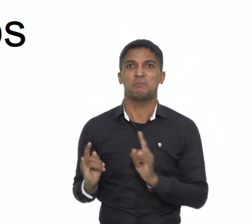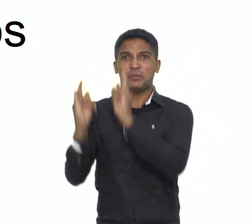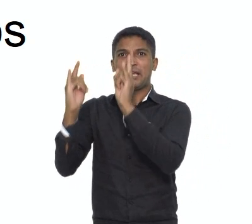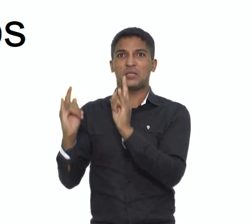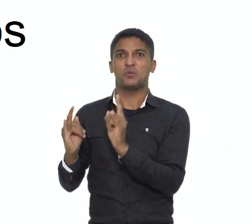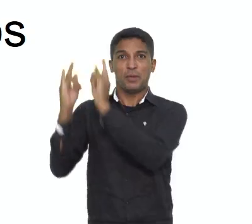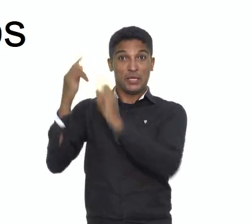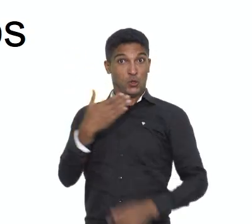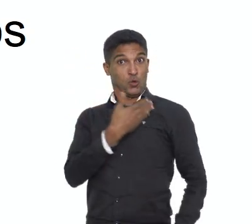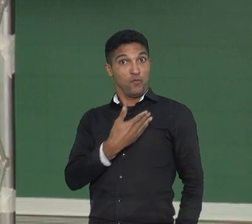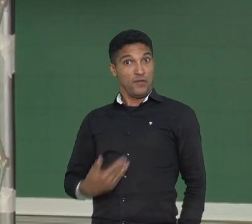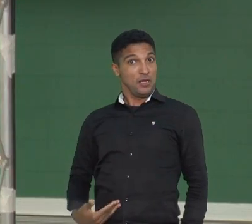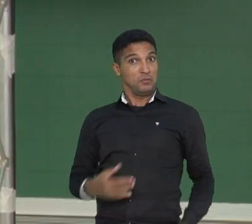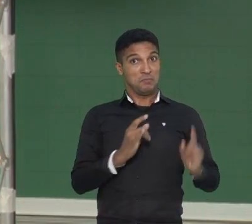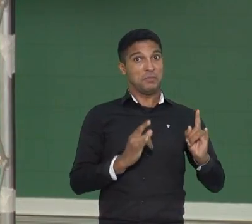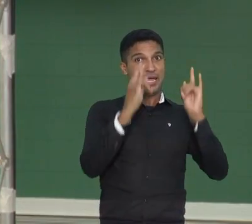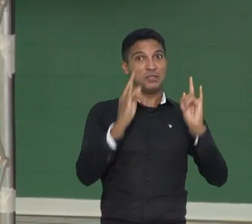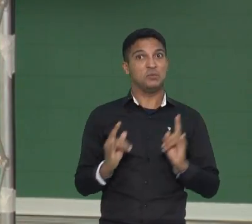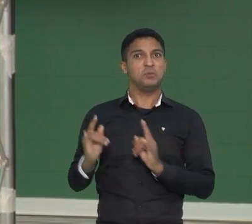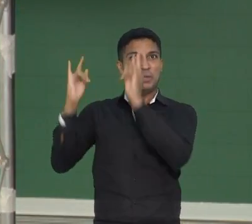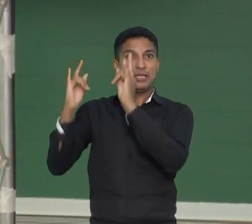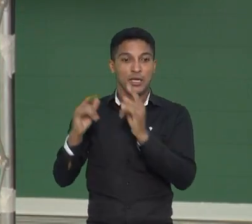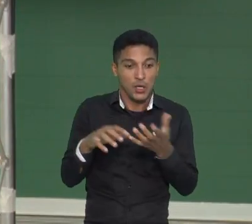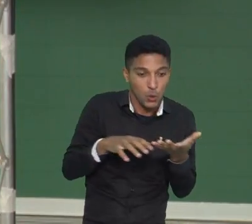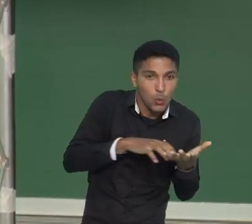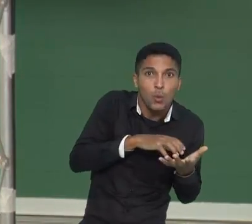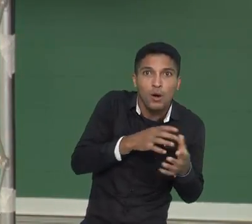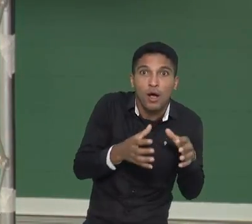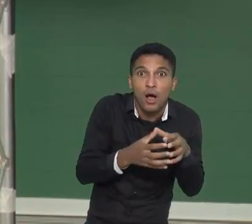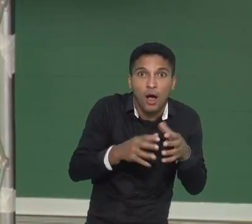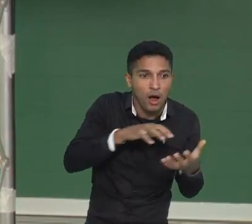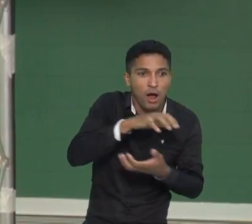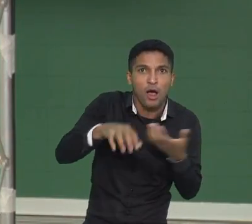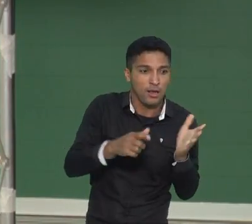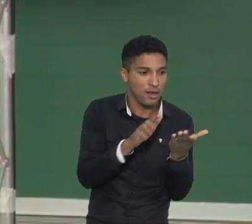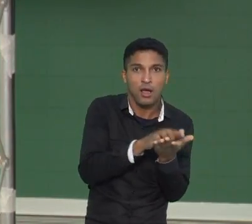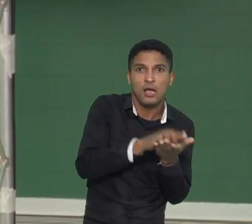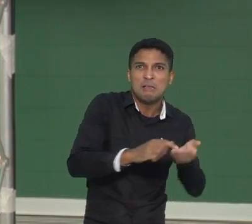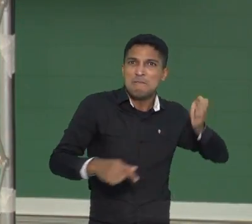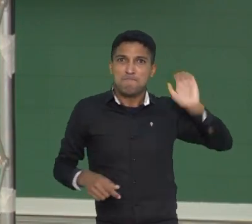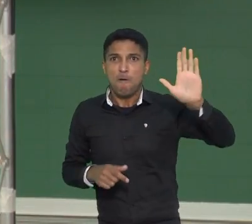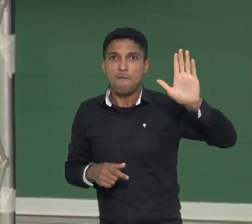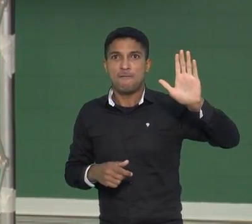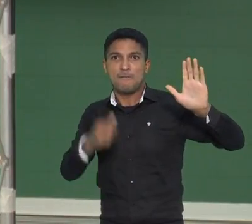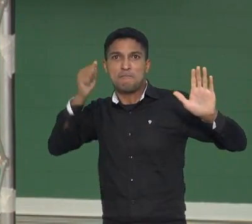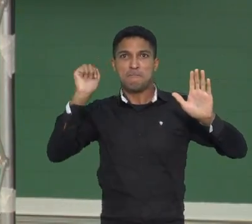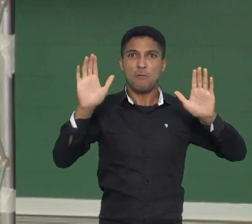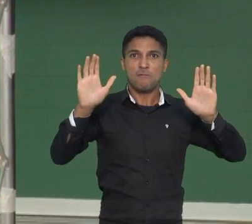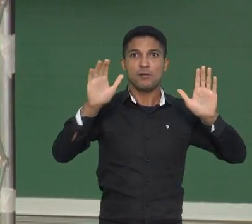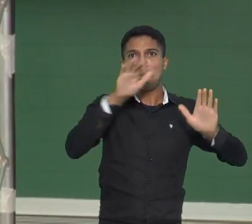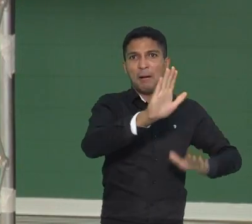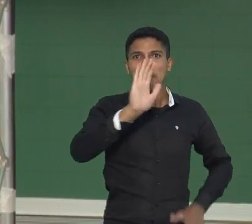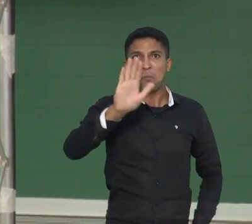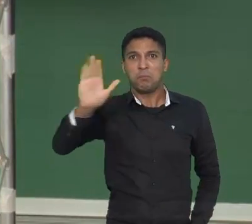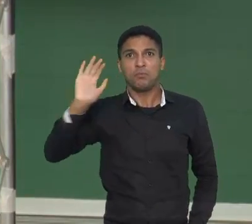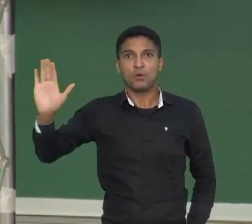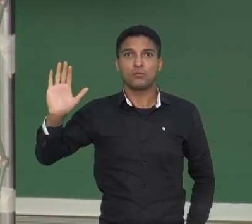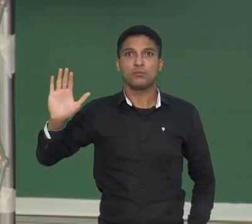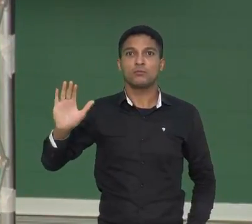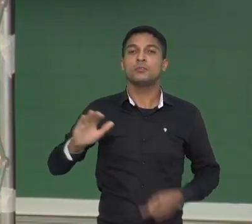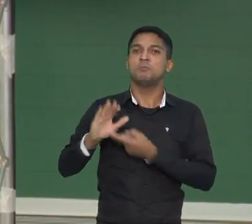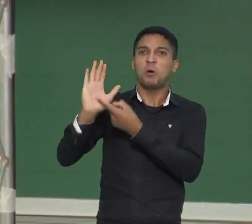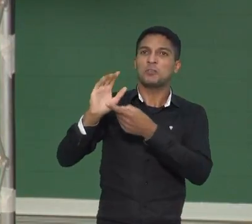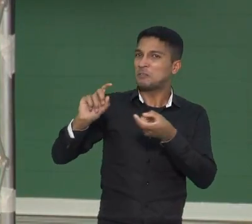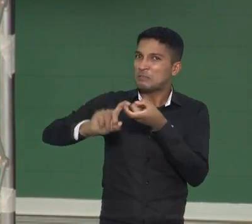olha que interessante. Os rebeldes, então, e aqui, que fique bem explicado, de vários